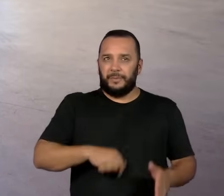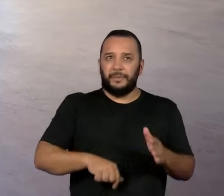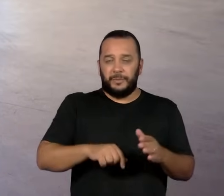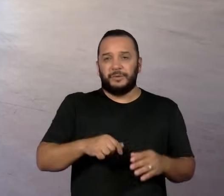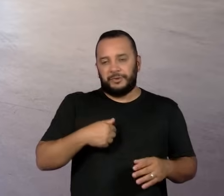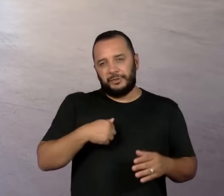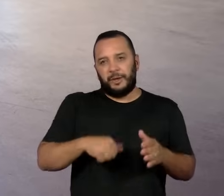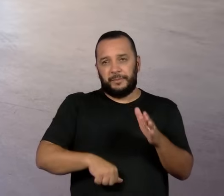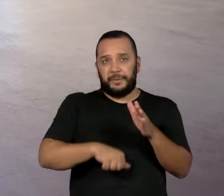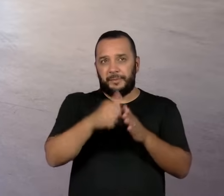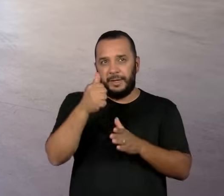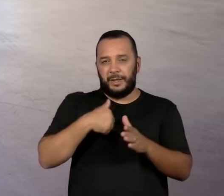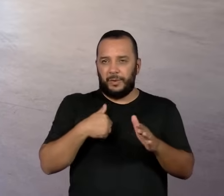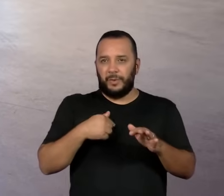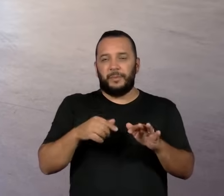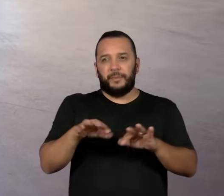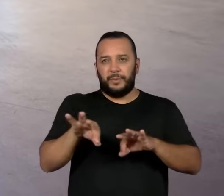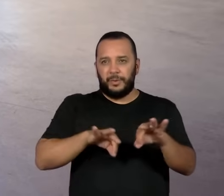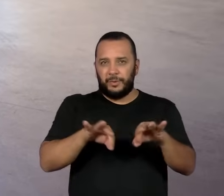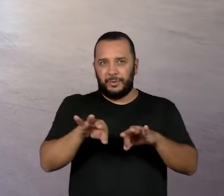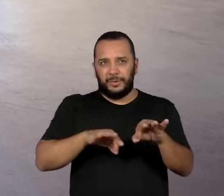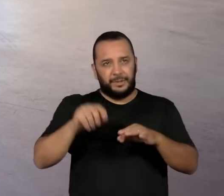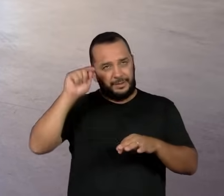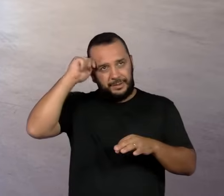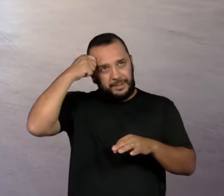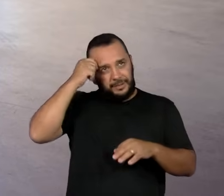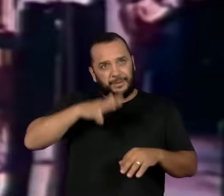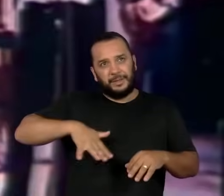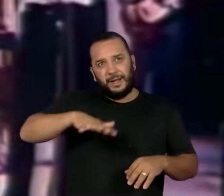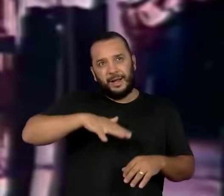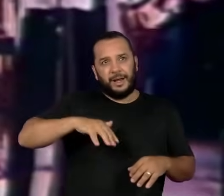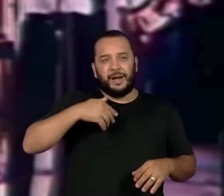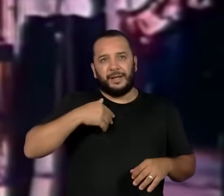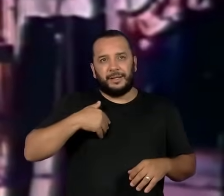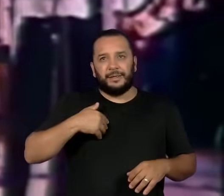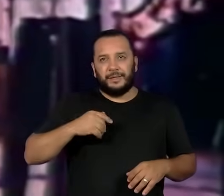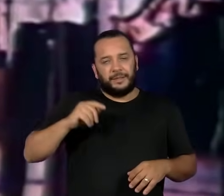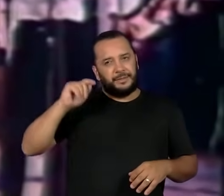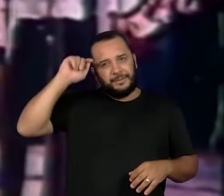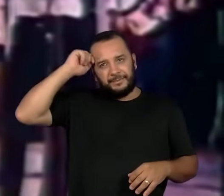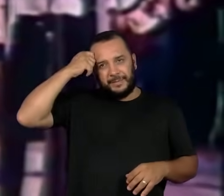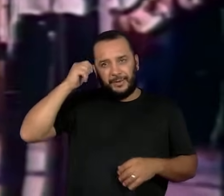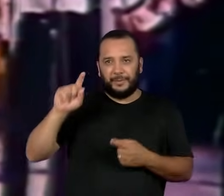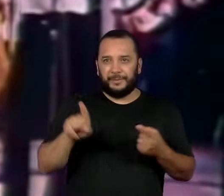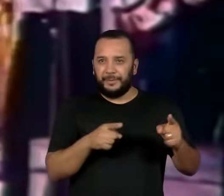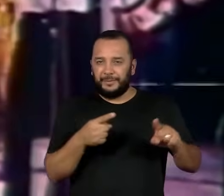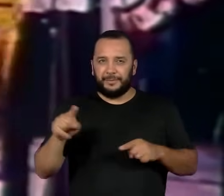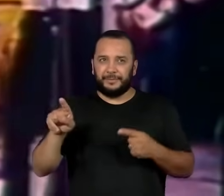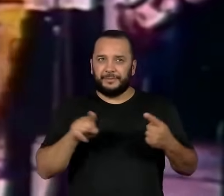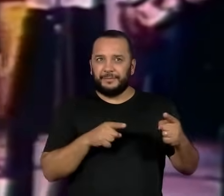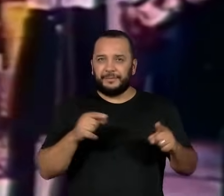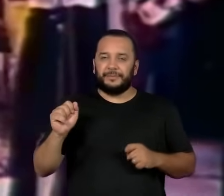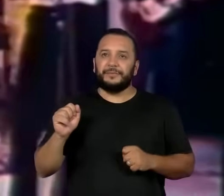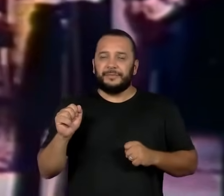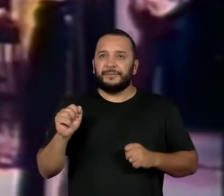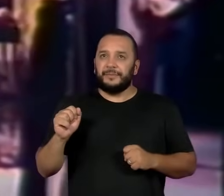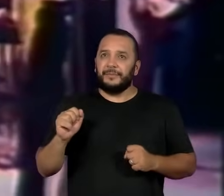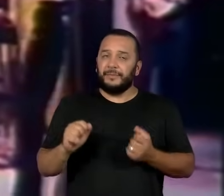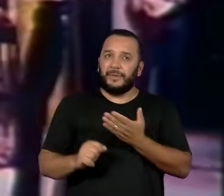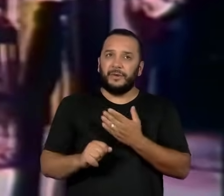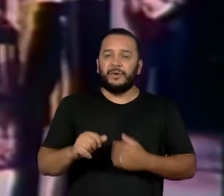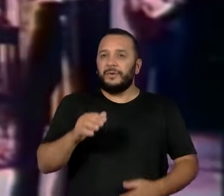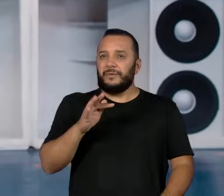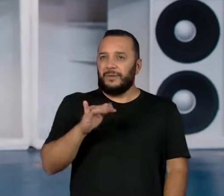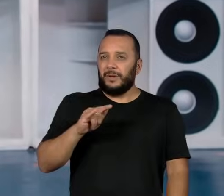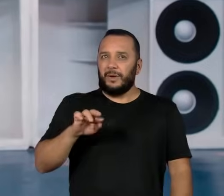negro desse segmento da Black Music. E posteriormente, junto com o Filó, eles lançam